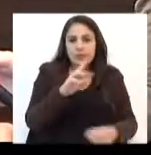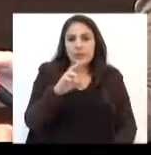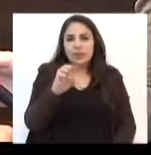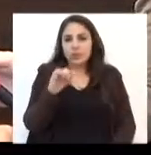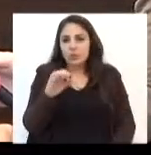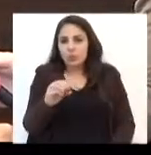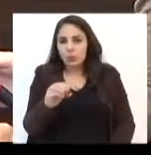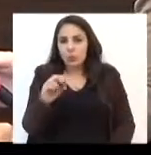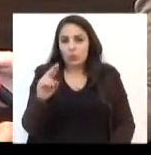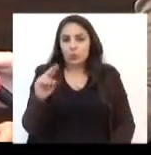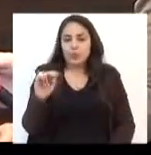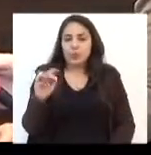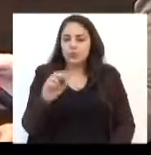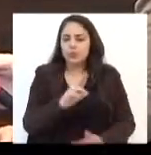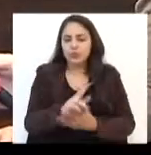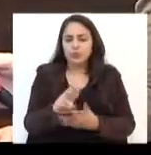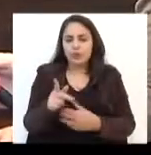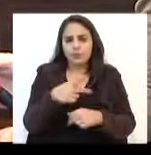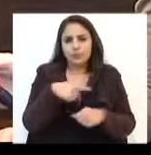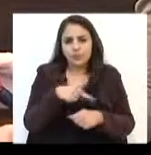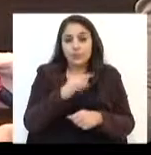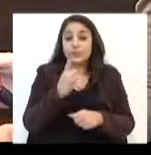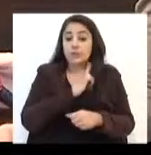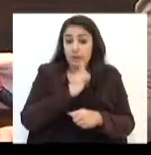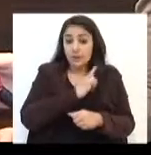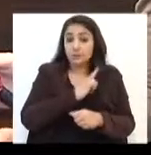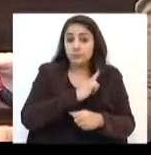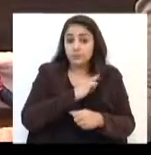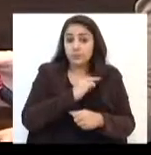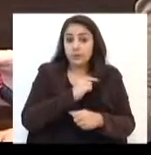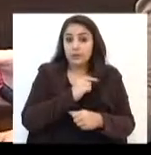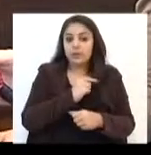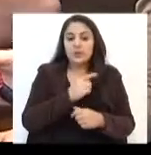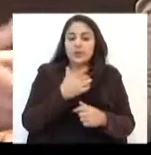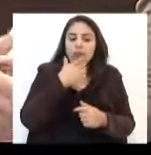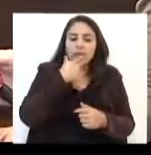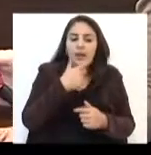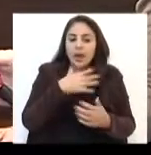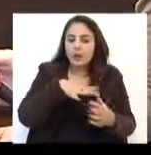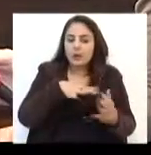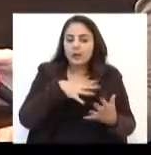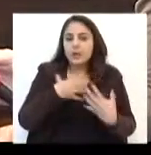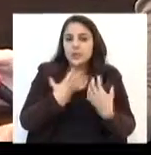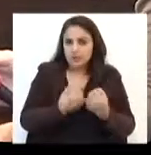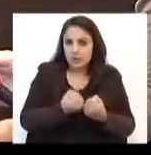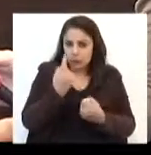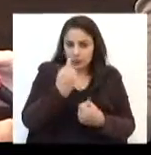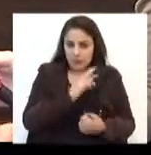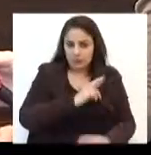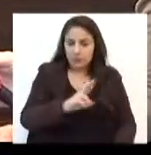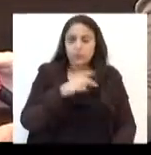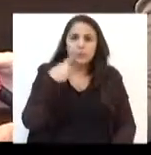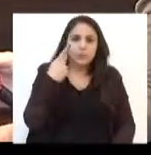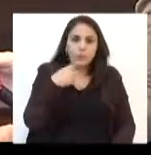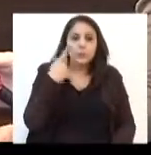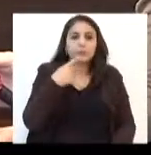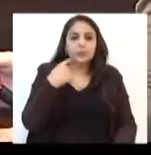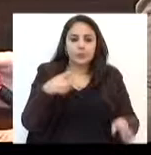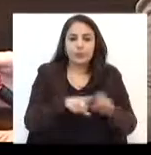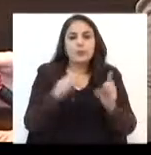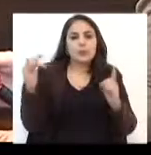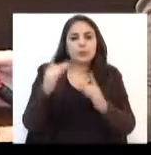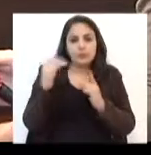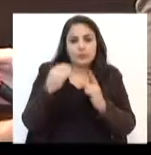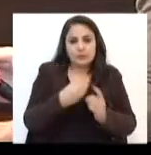né, como outros países que têm um Estado confessional, que confessam uma religião e que a política